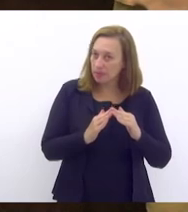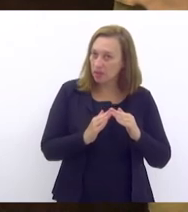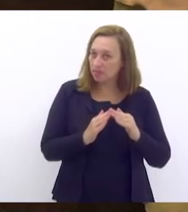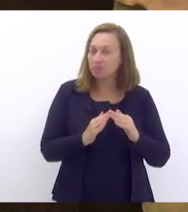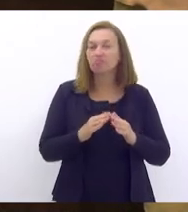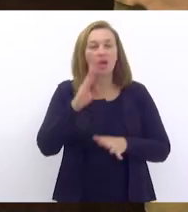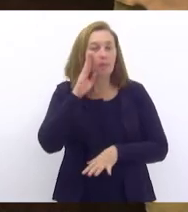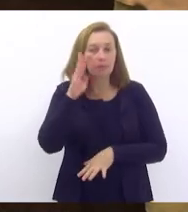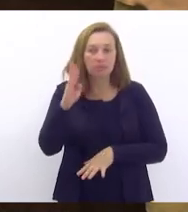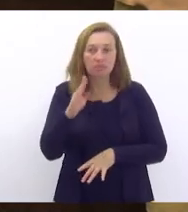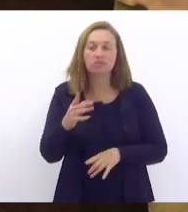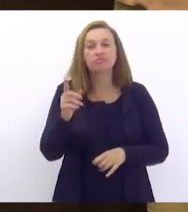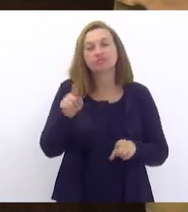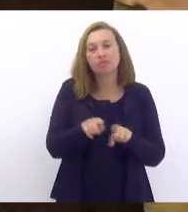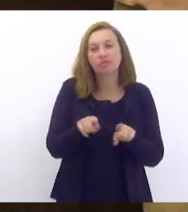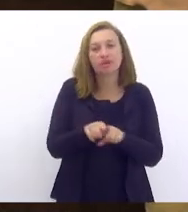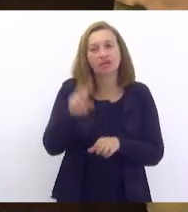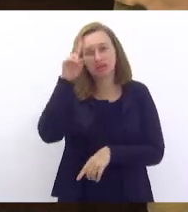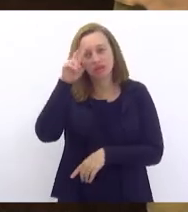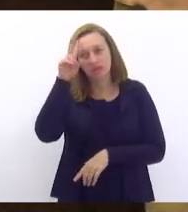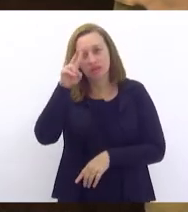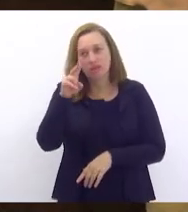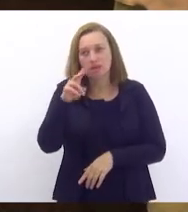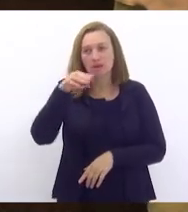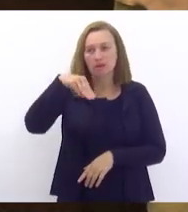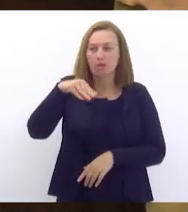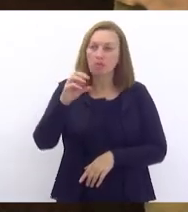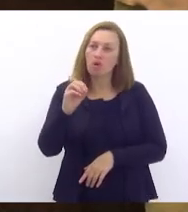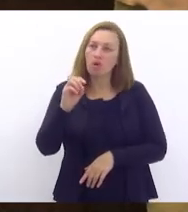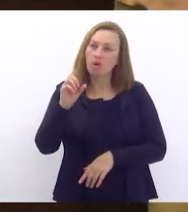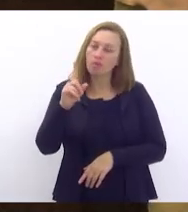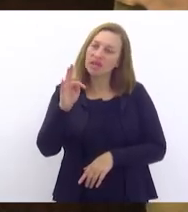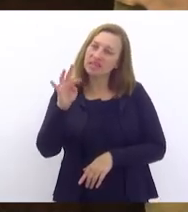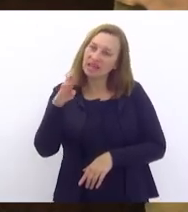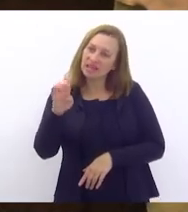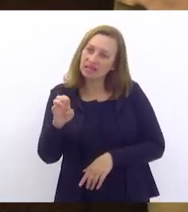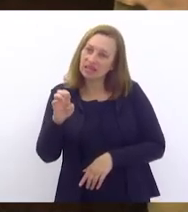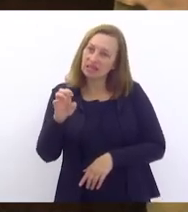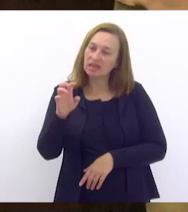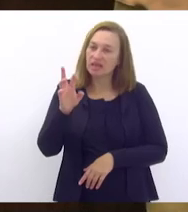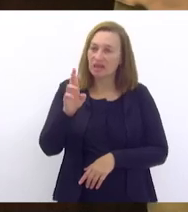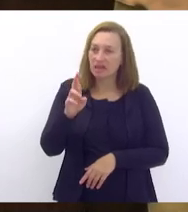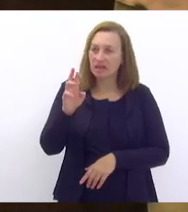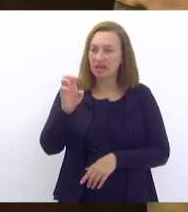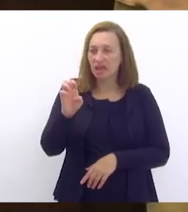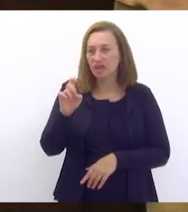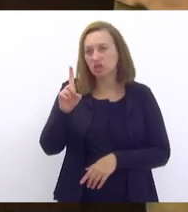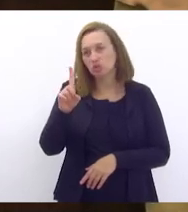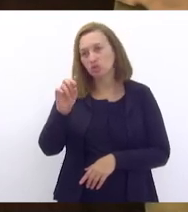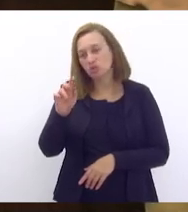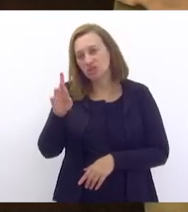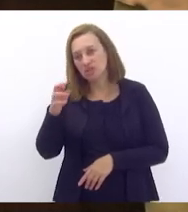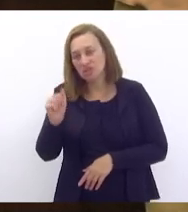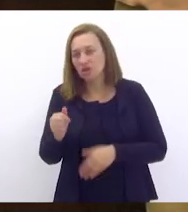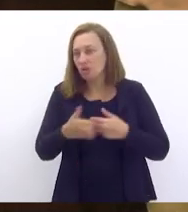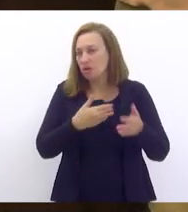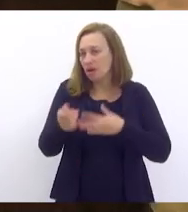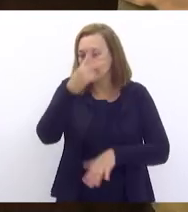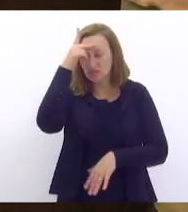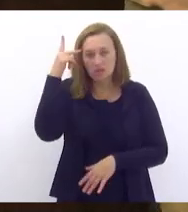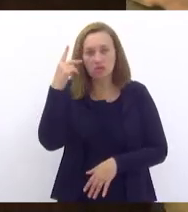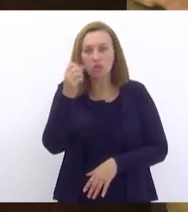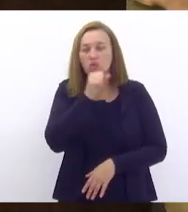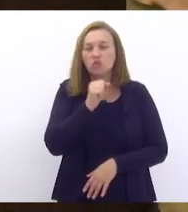matéria fundamental. Lembrando também que mobilidade reduzida, qualquer pessoa, né, idosa ou não, pode a qualquer